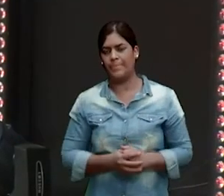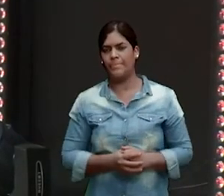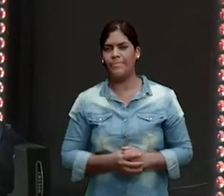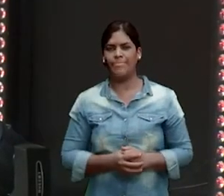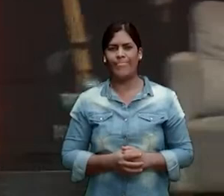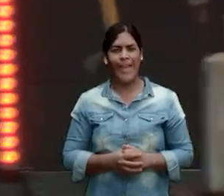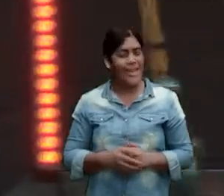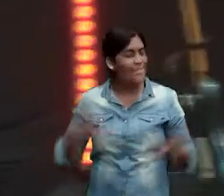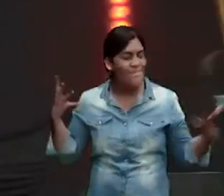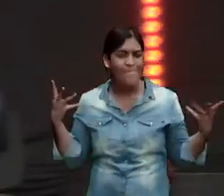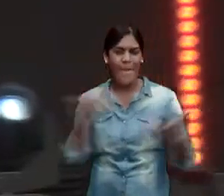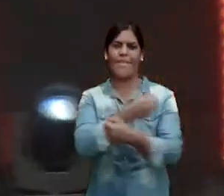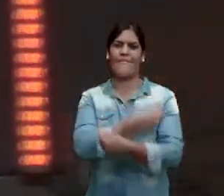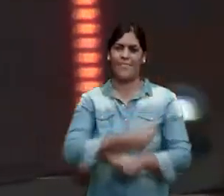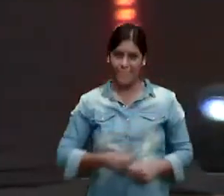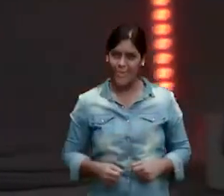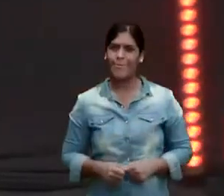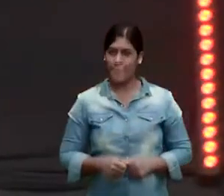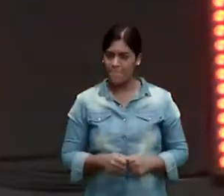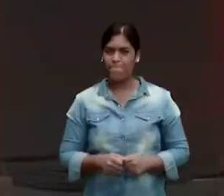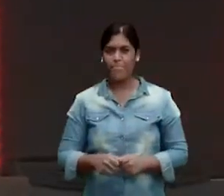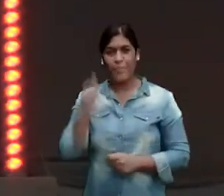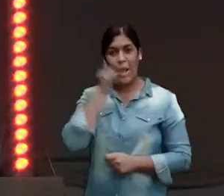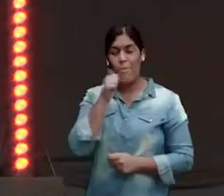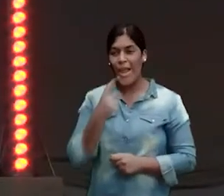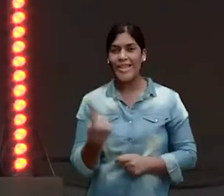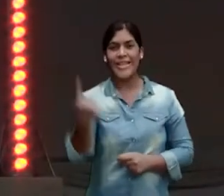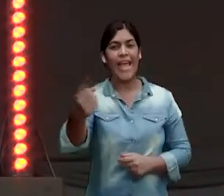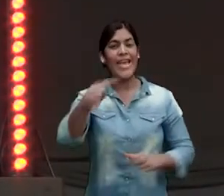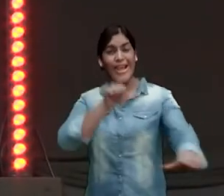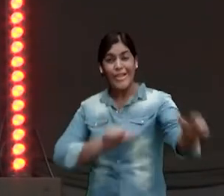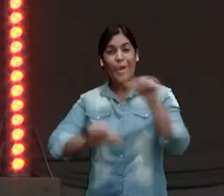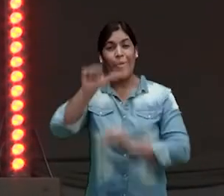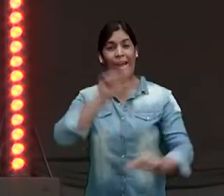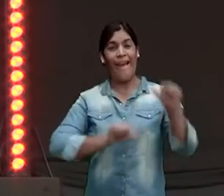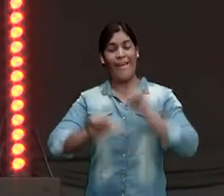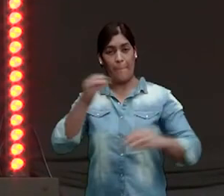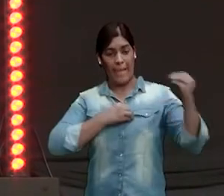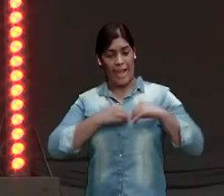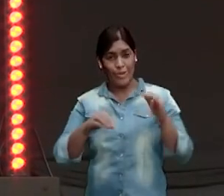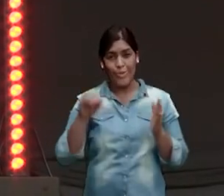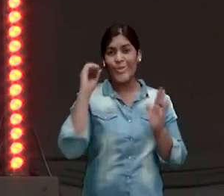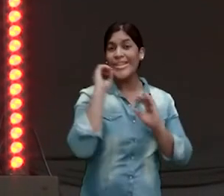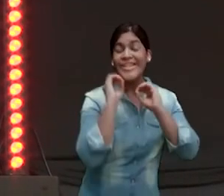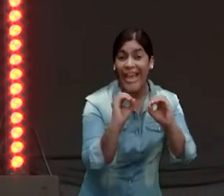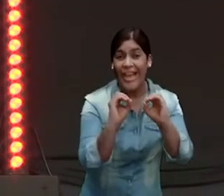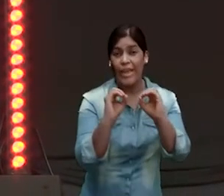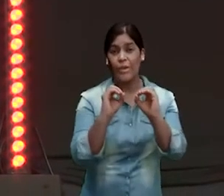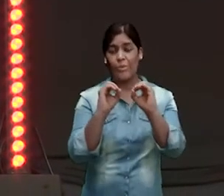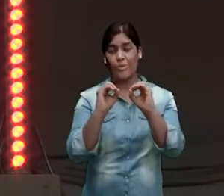é incrível incrível aquela mulher sai dali restaurada zerada nos seus pecados